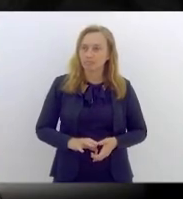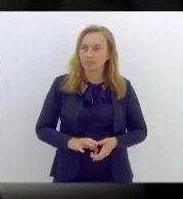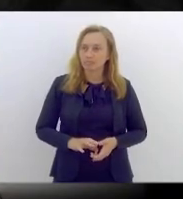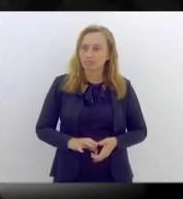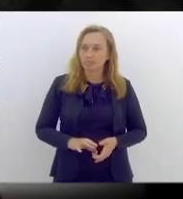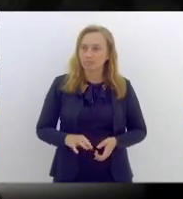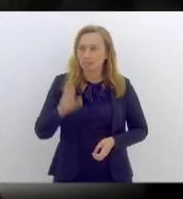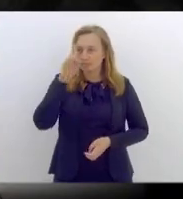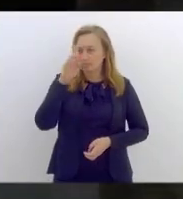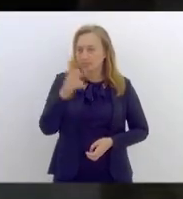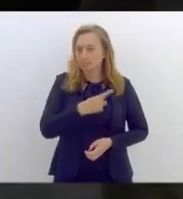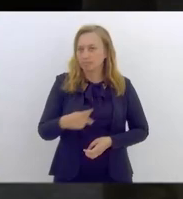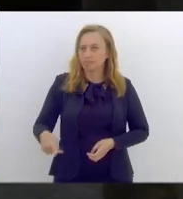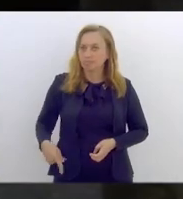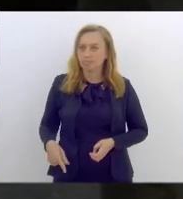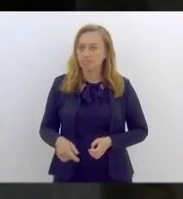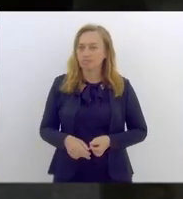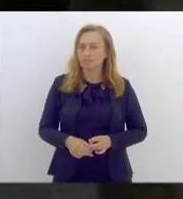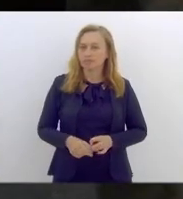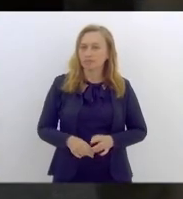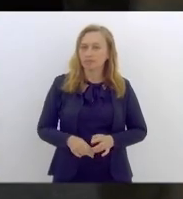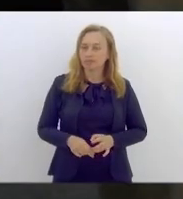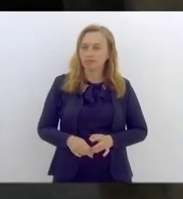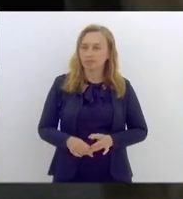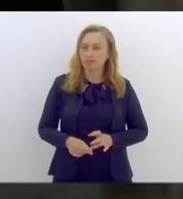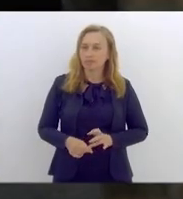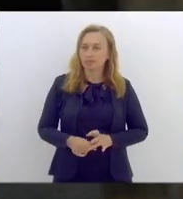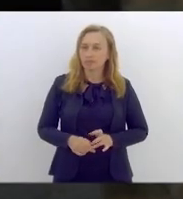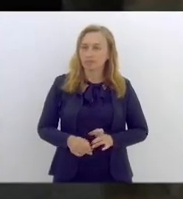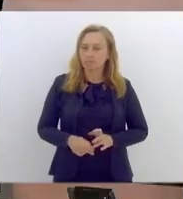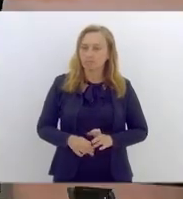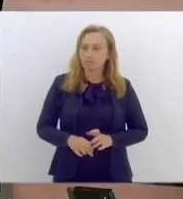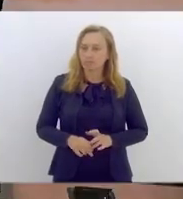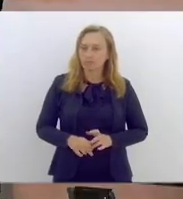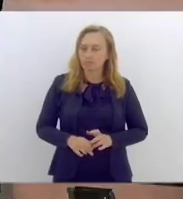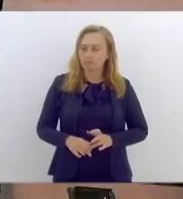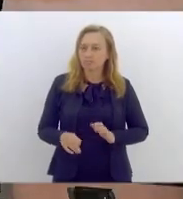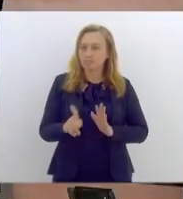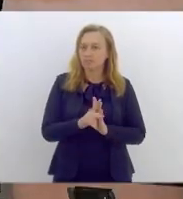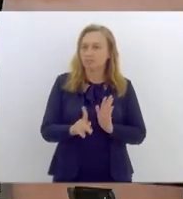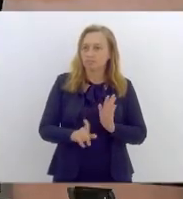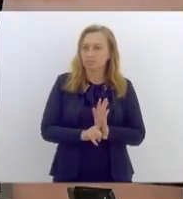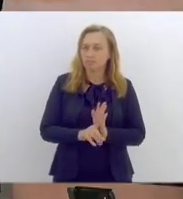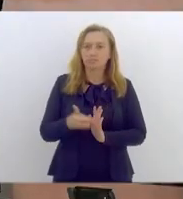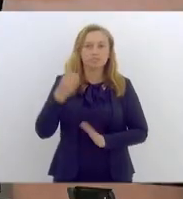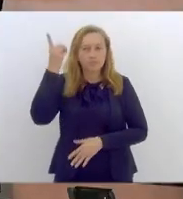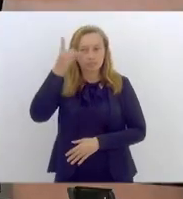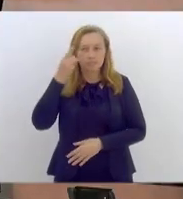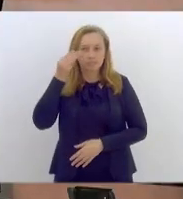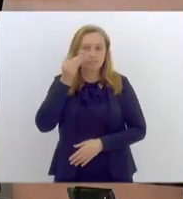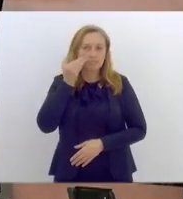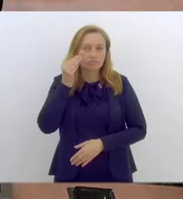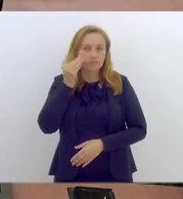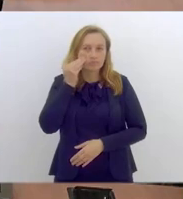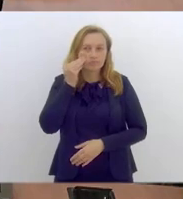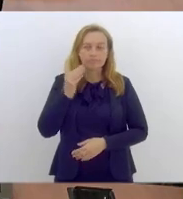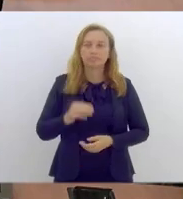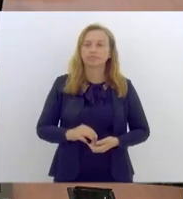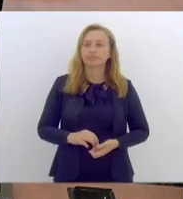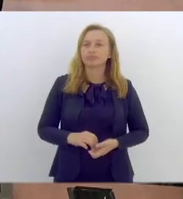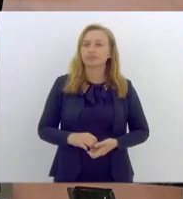senhor presidente trata-se de projeto de lei de autoria da deputada Mônica Francisco